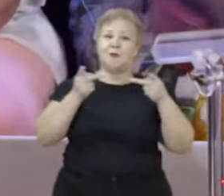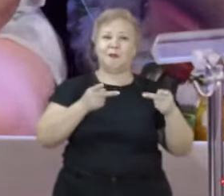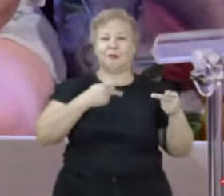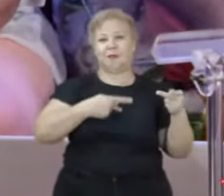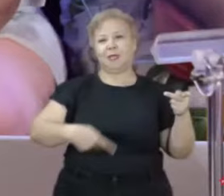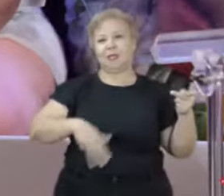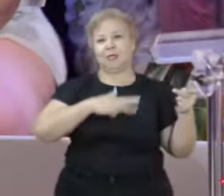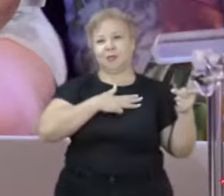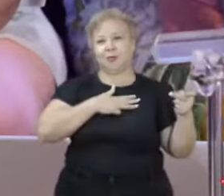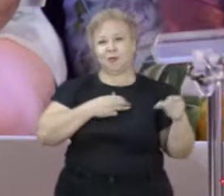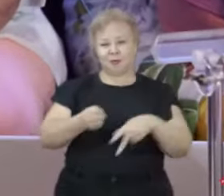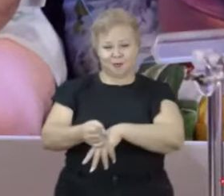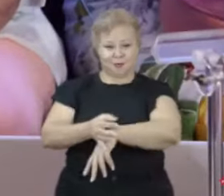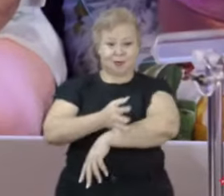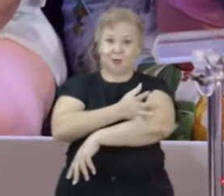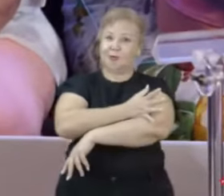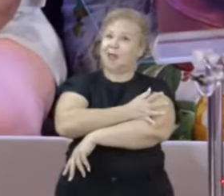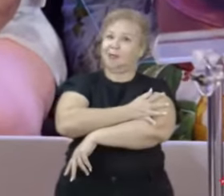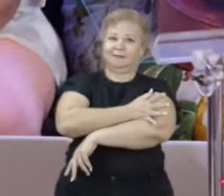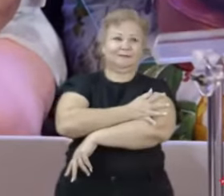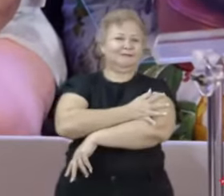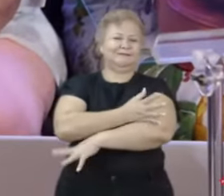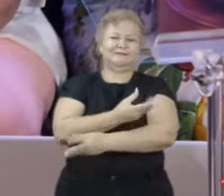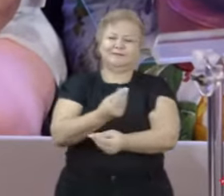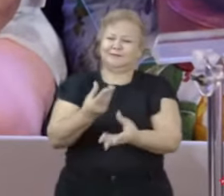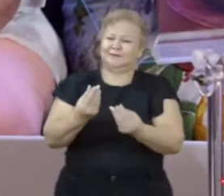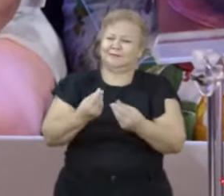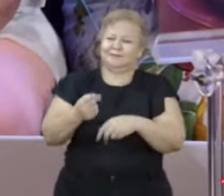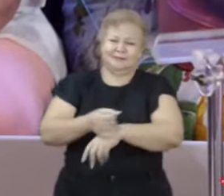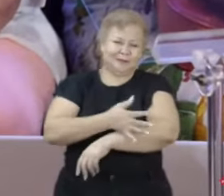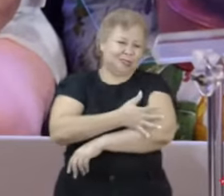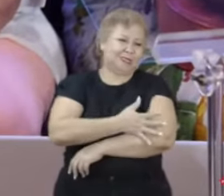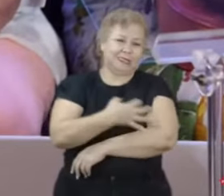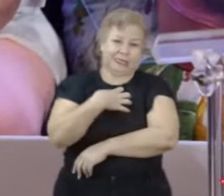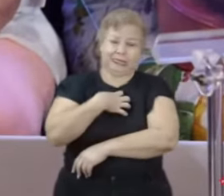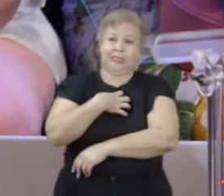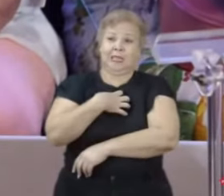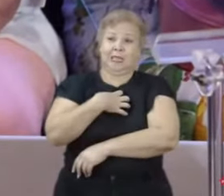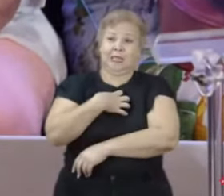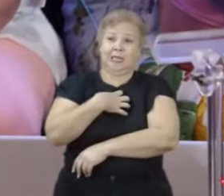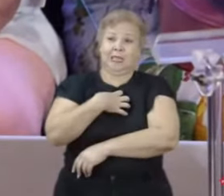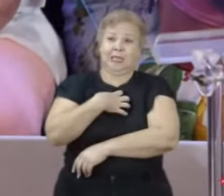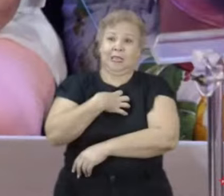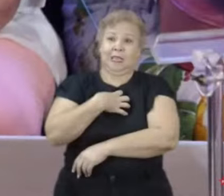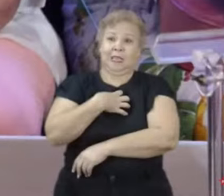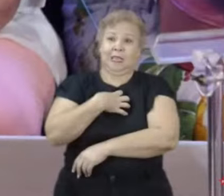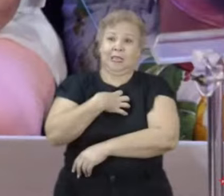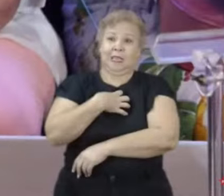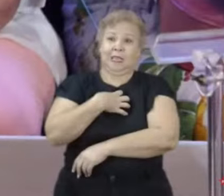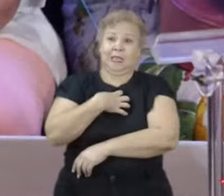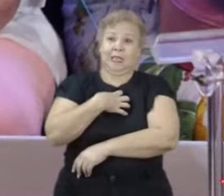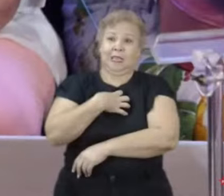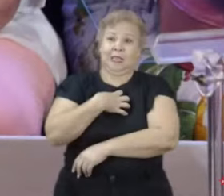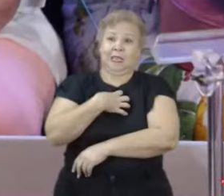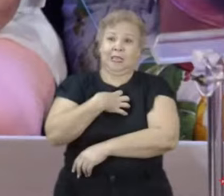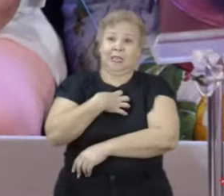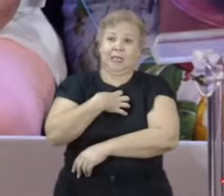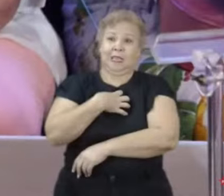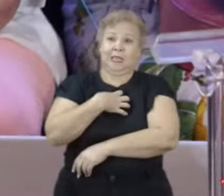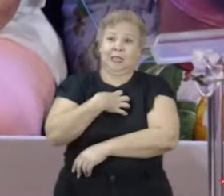Me emocionei muito. E eu tomei como uma convocação a missão